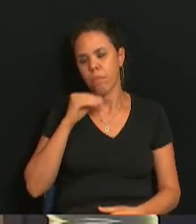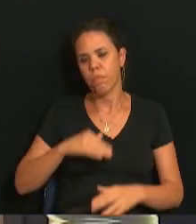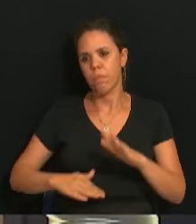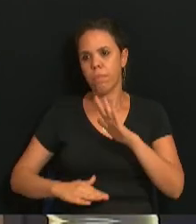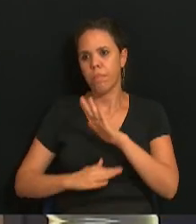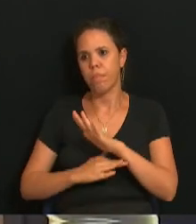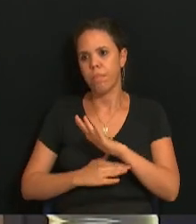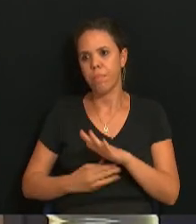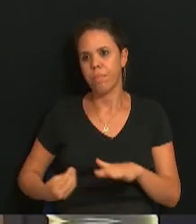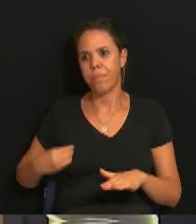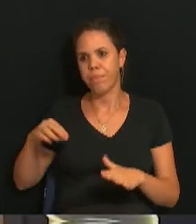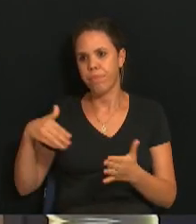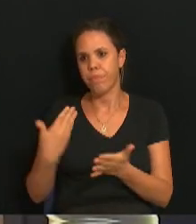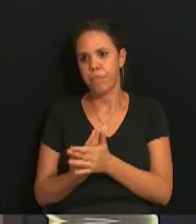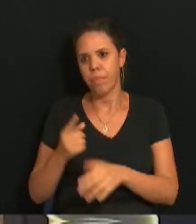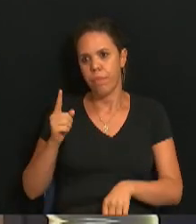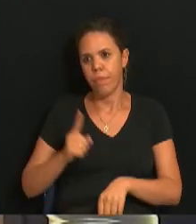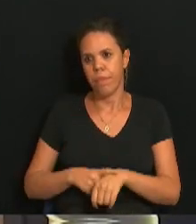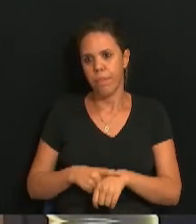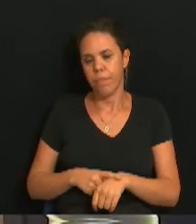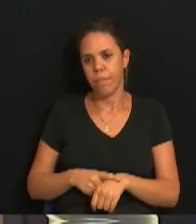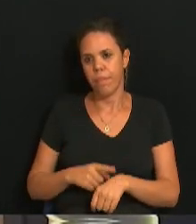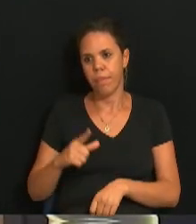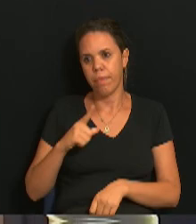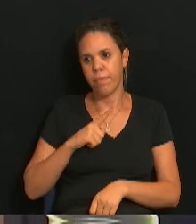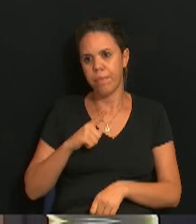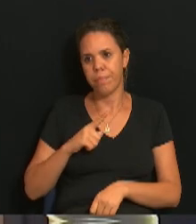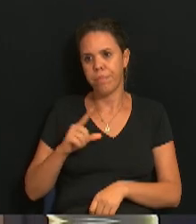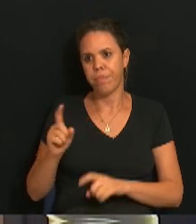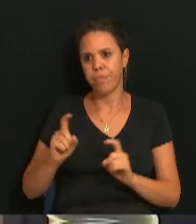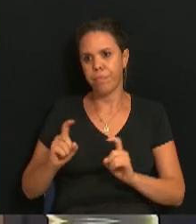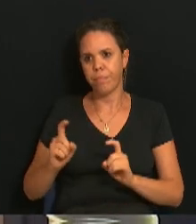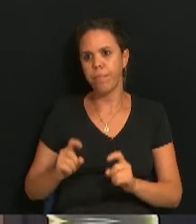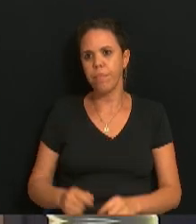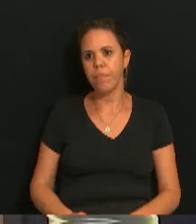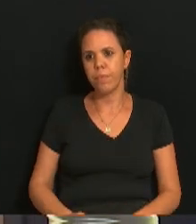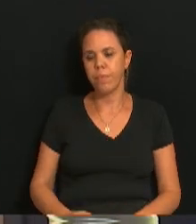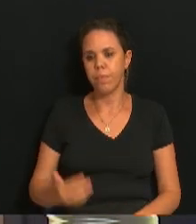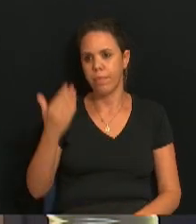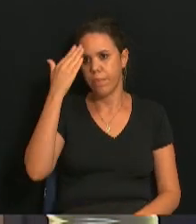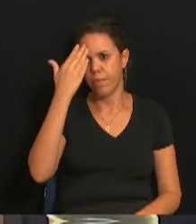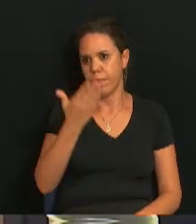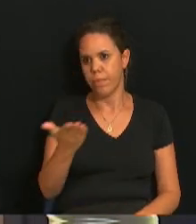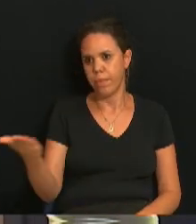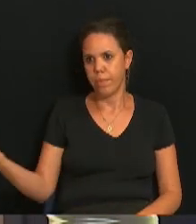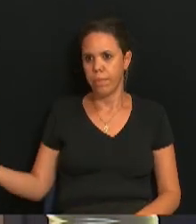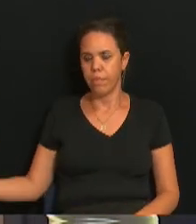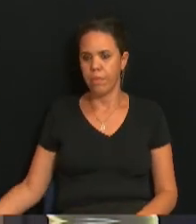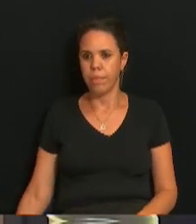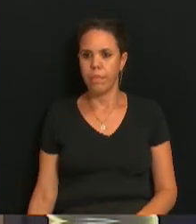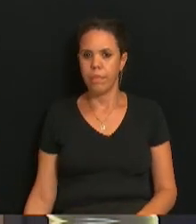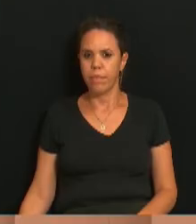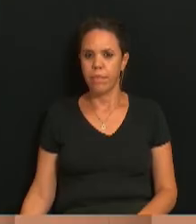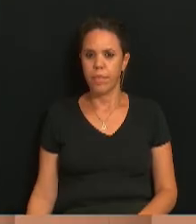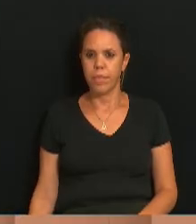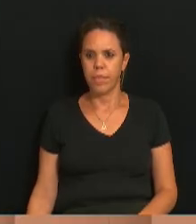estão aqui comigo até esse momento, garantindo a realização dessa reunião. Obrigada, pessoal. Uma boa tarde.